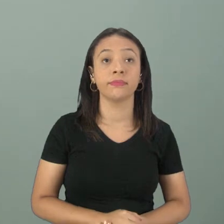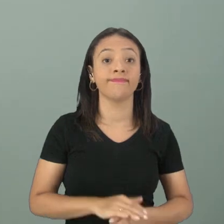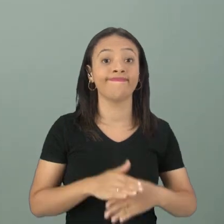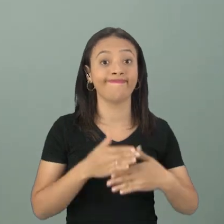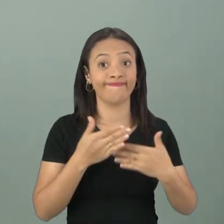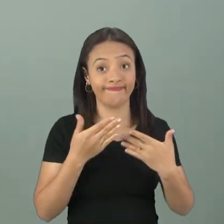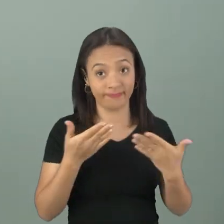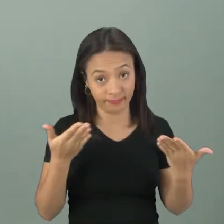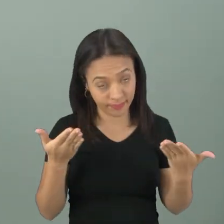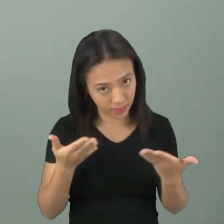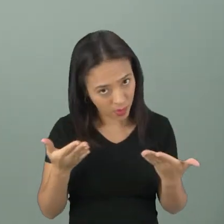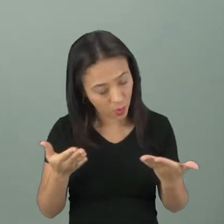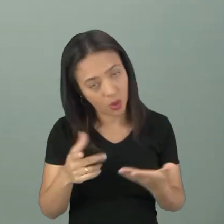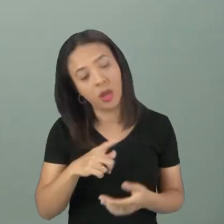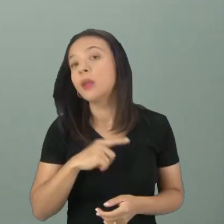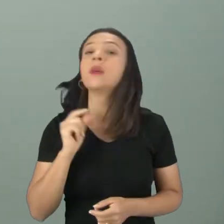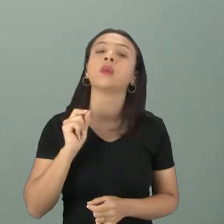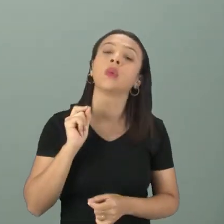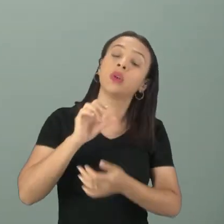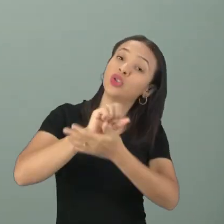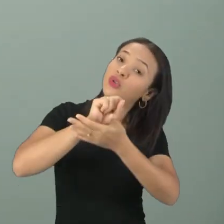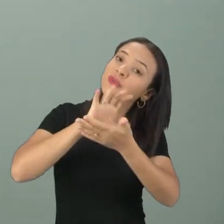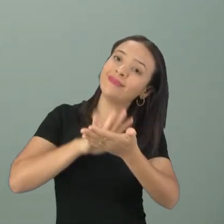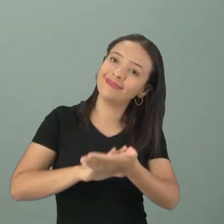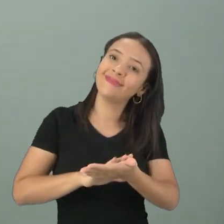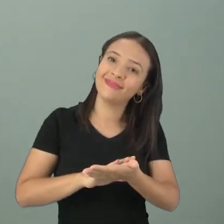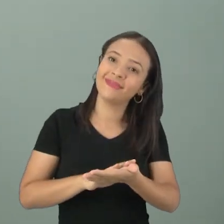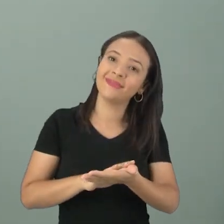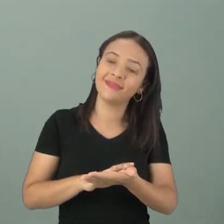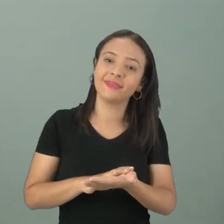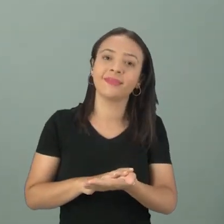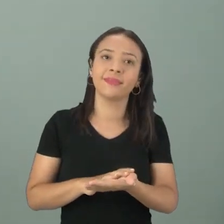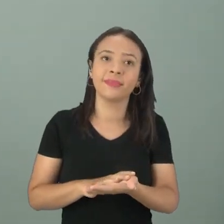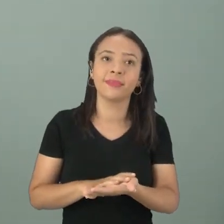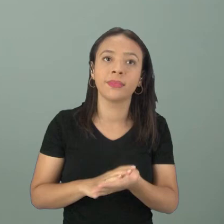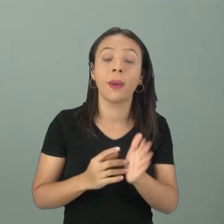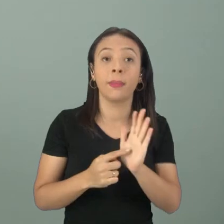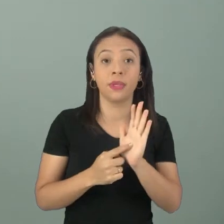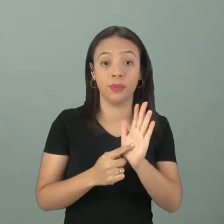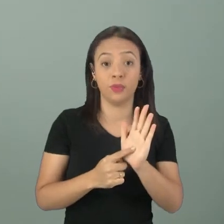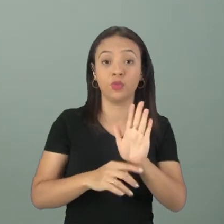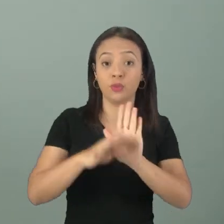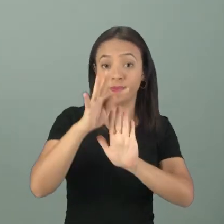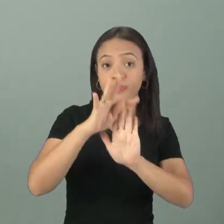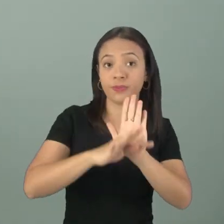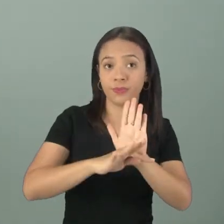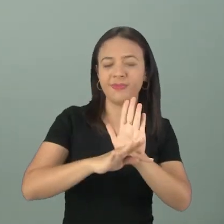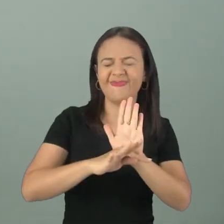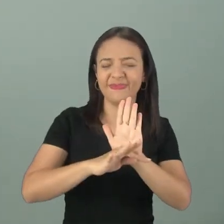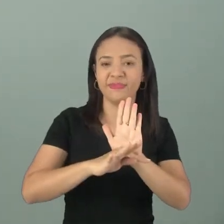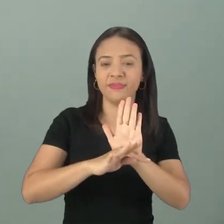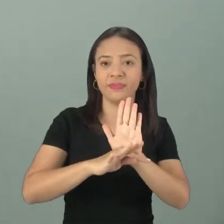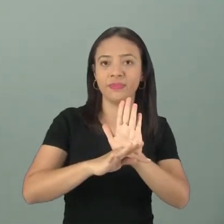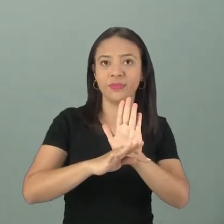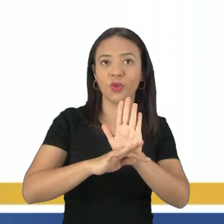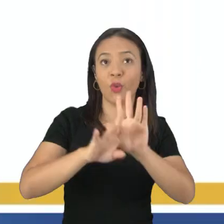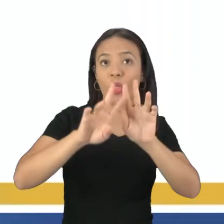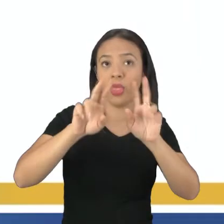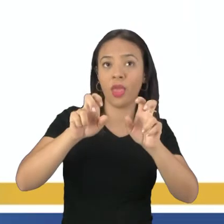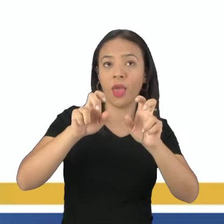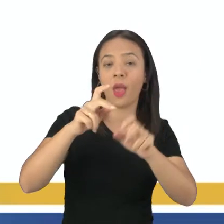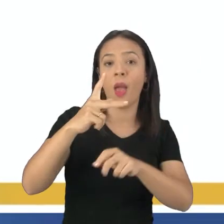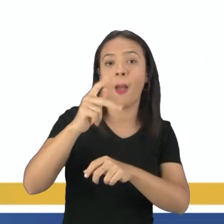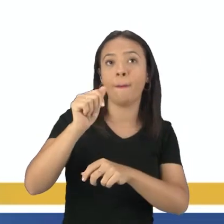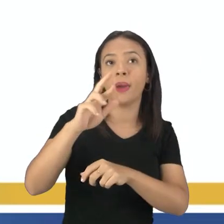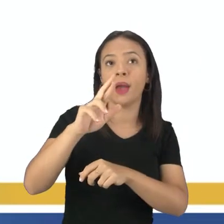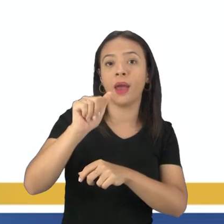Bom, e agora nós temos aqui uma atividade. Trouxe um texto para vocês sobre os paralamas do